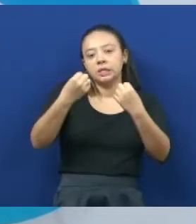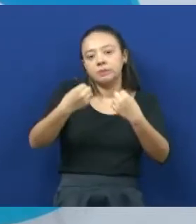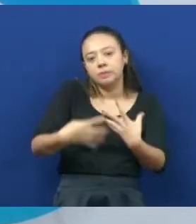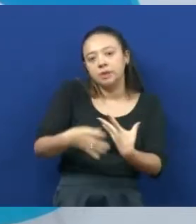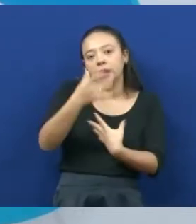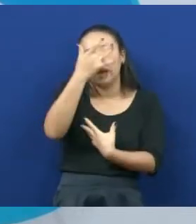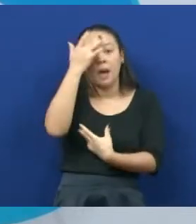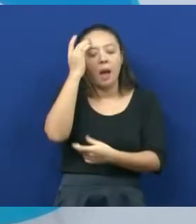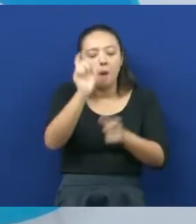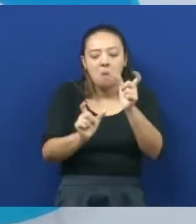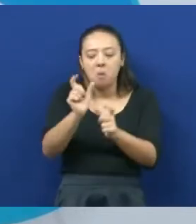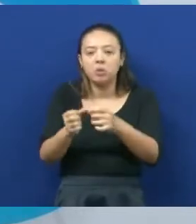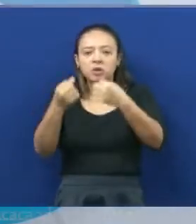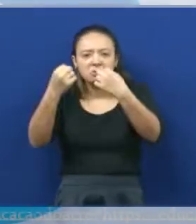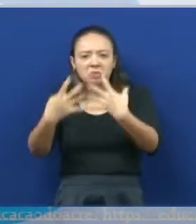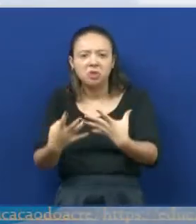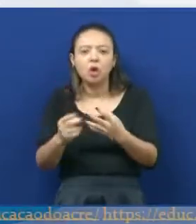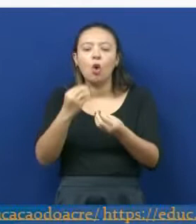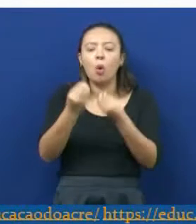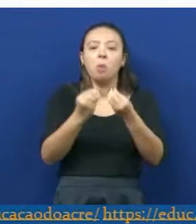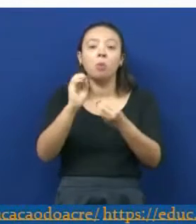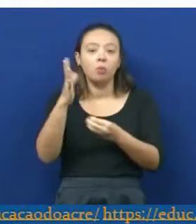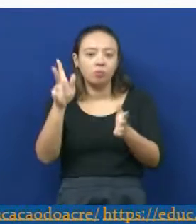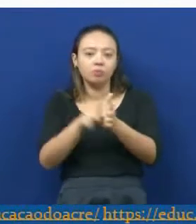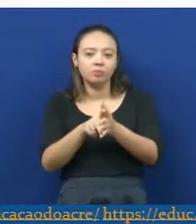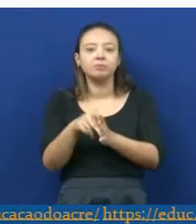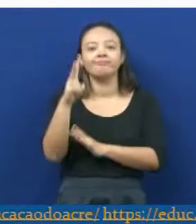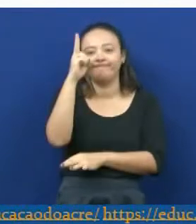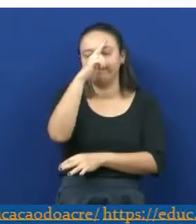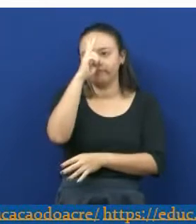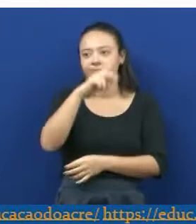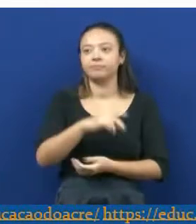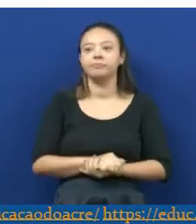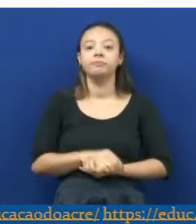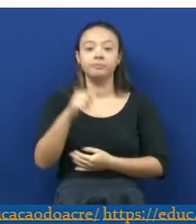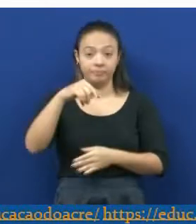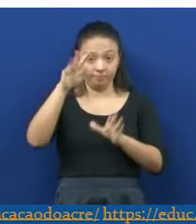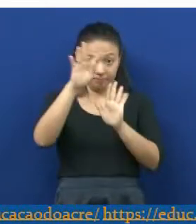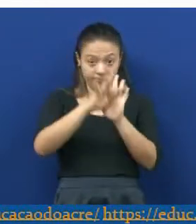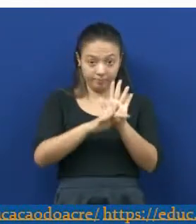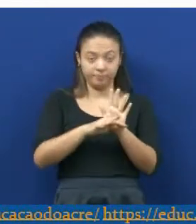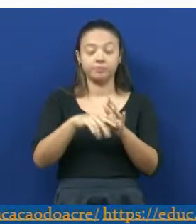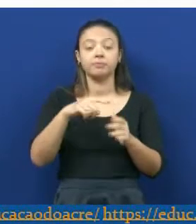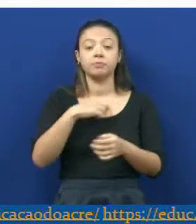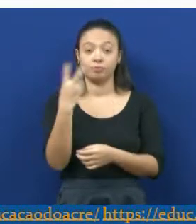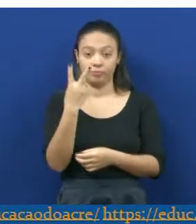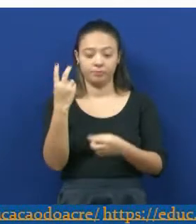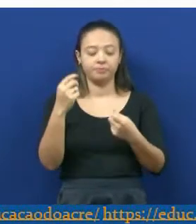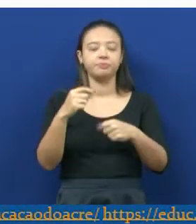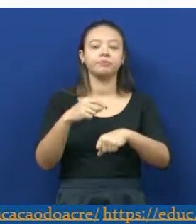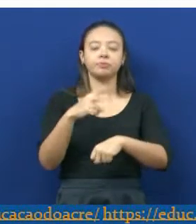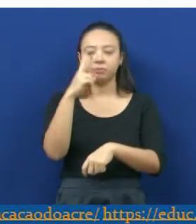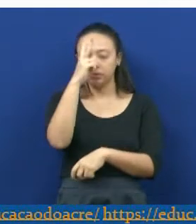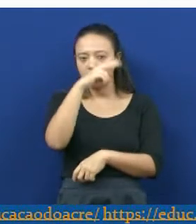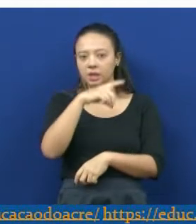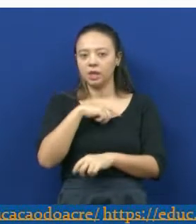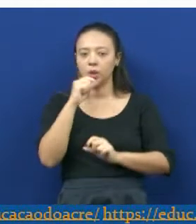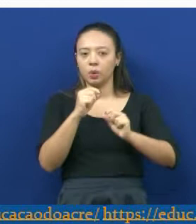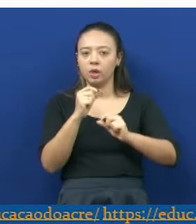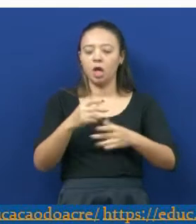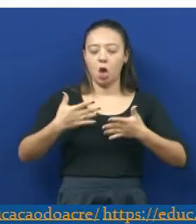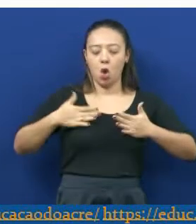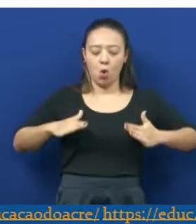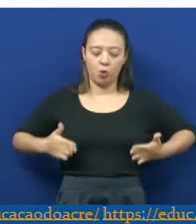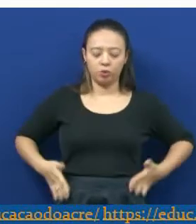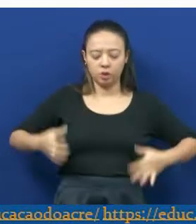No caso desse texto que nós analisamos, nós temos esses dois tempos. Lembra que ele fala que o vestido fica pronto em 4